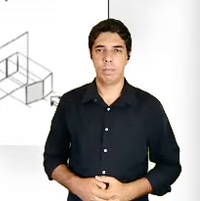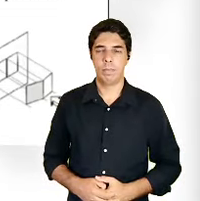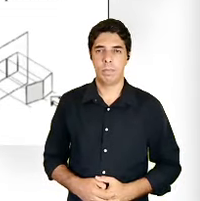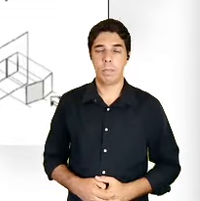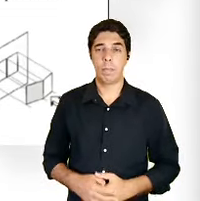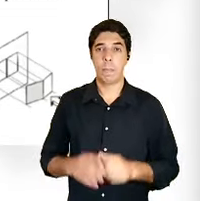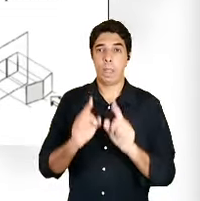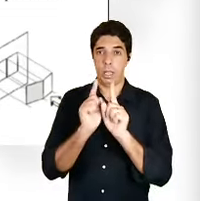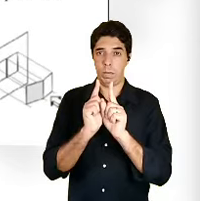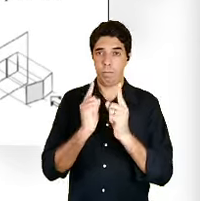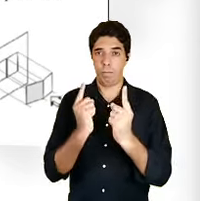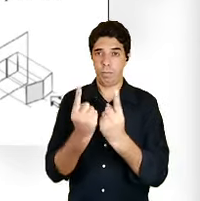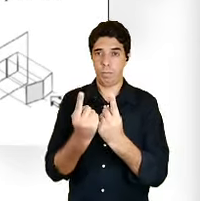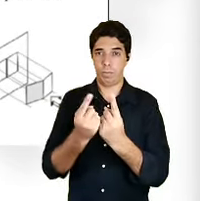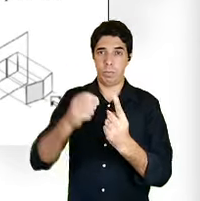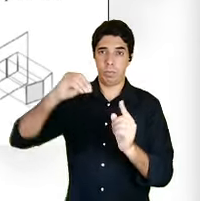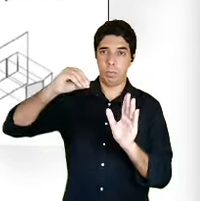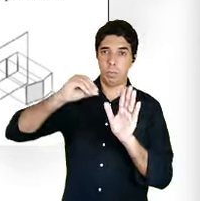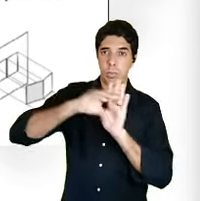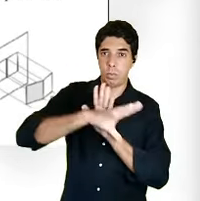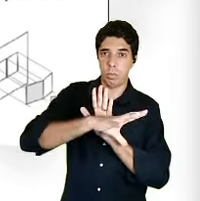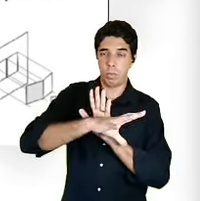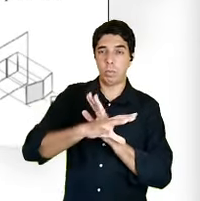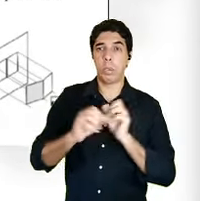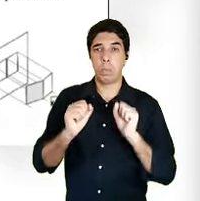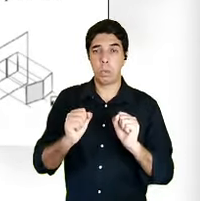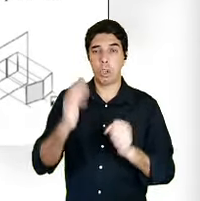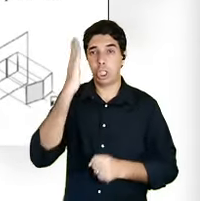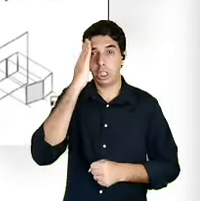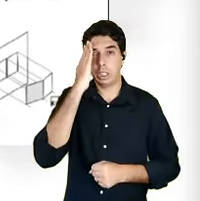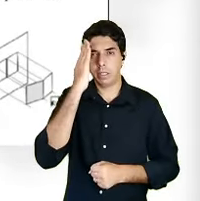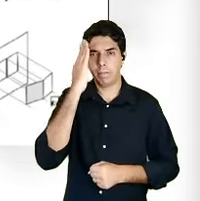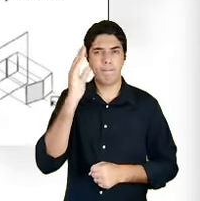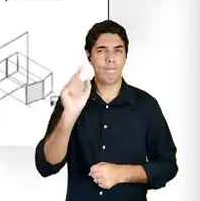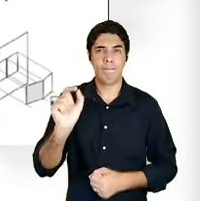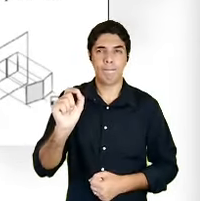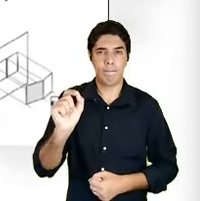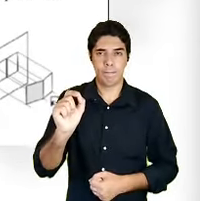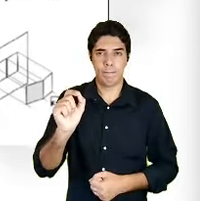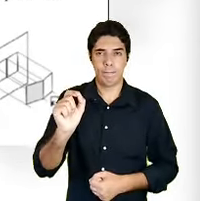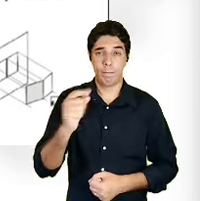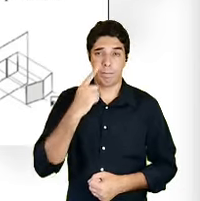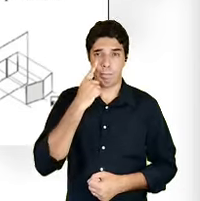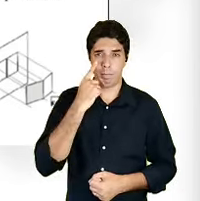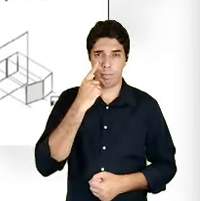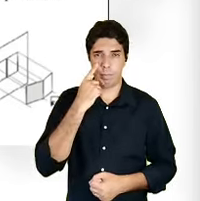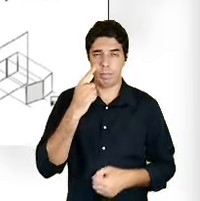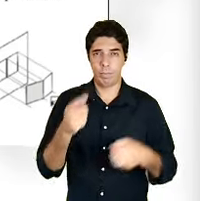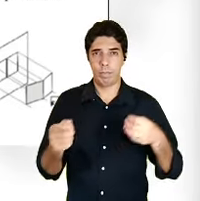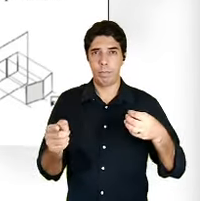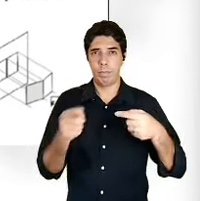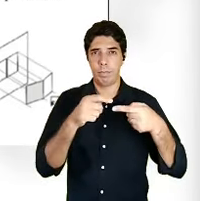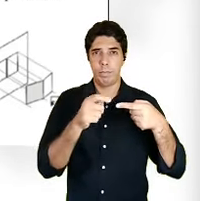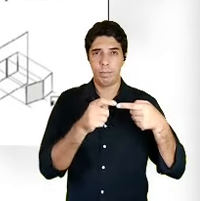A partir das projeções ortogonais, nós podemos chegar a algumas conclusões. Aqui são